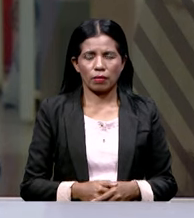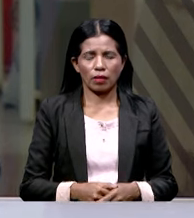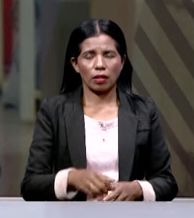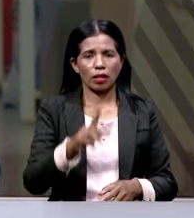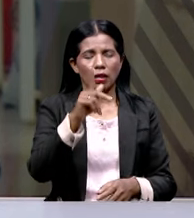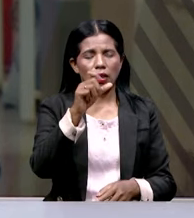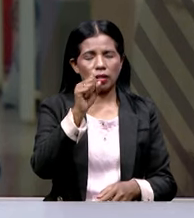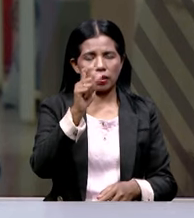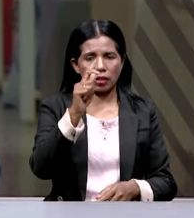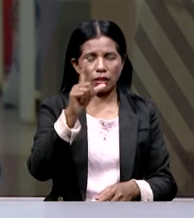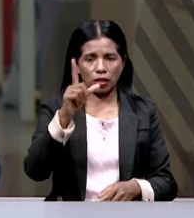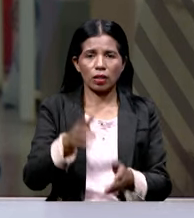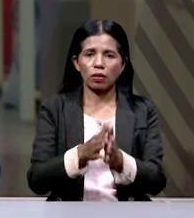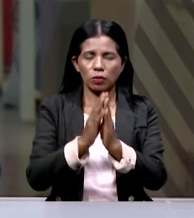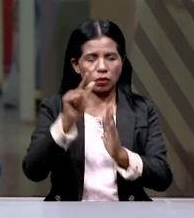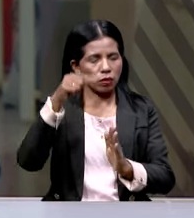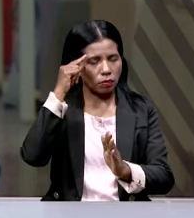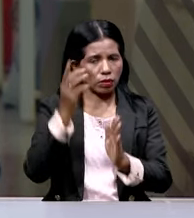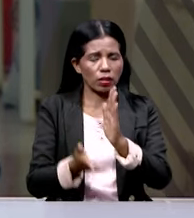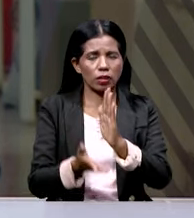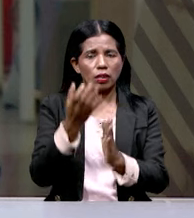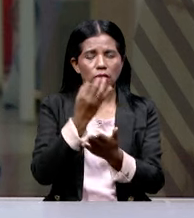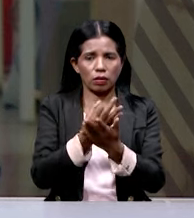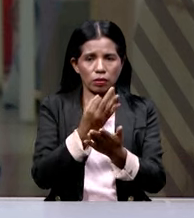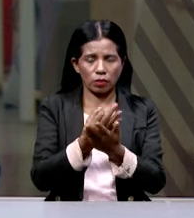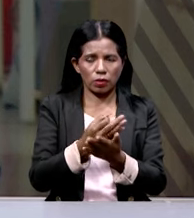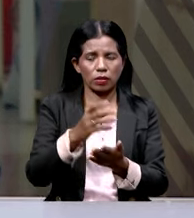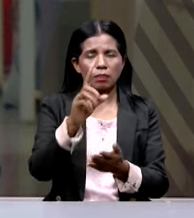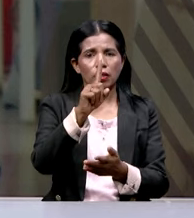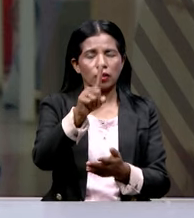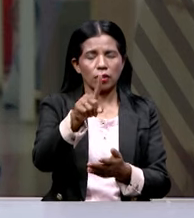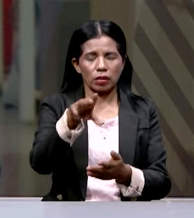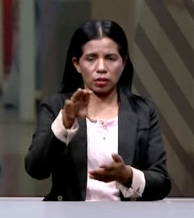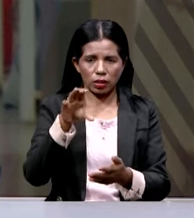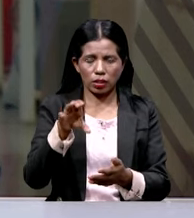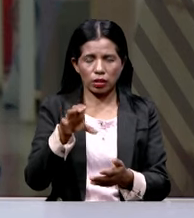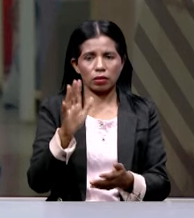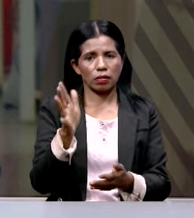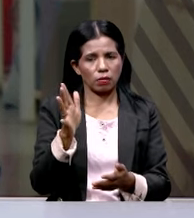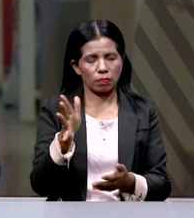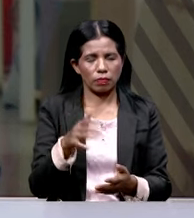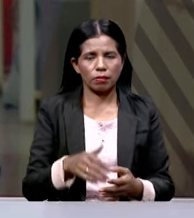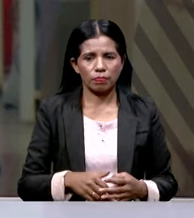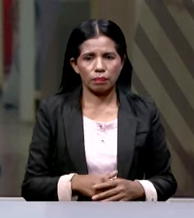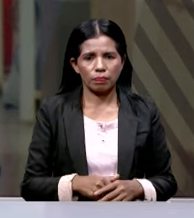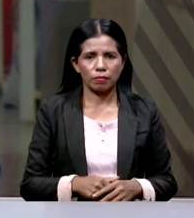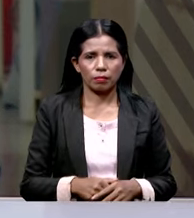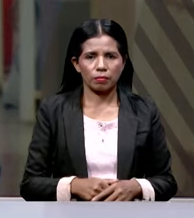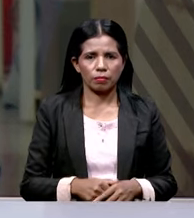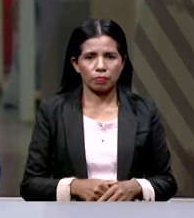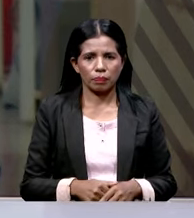Kaisteli husu guvernu hasai salariu minimu ba dolar americanu atus ida 50.